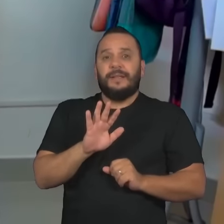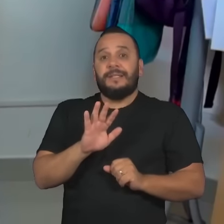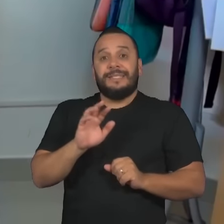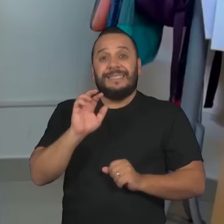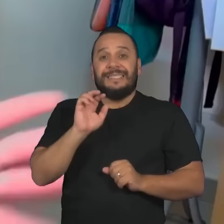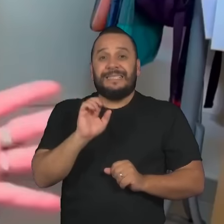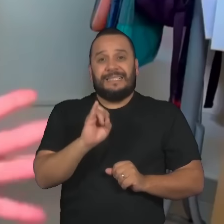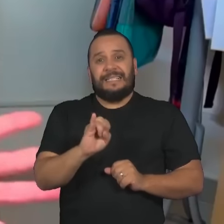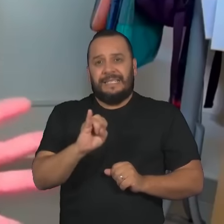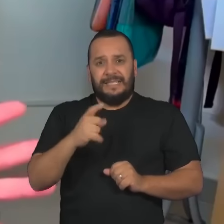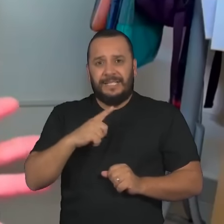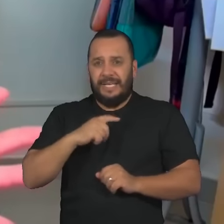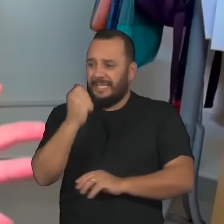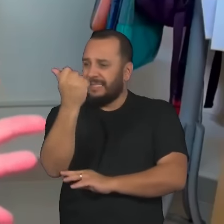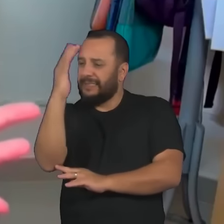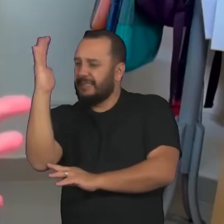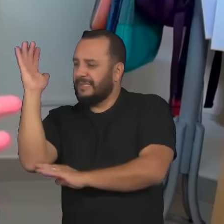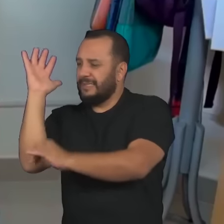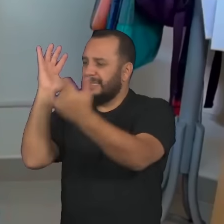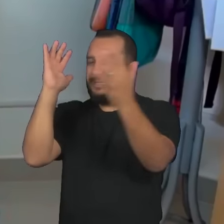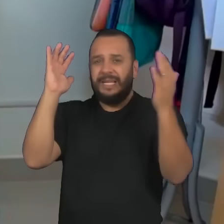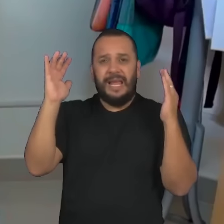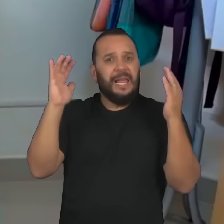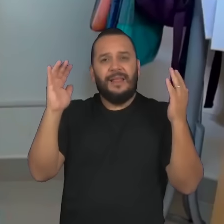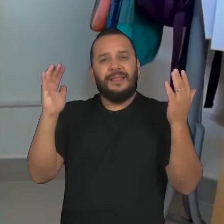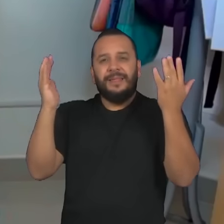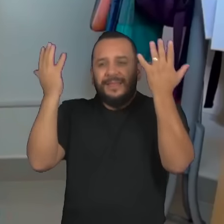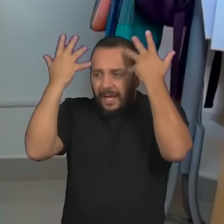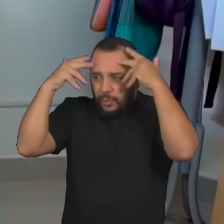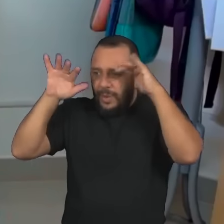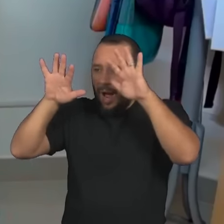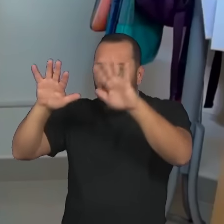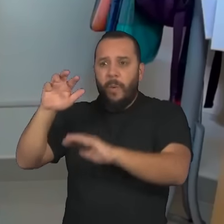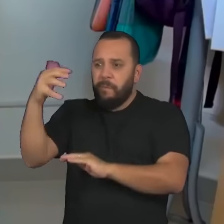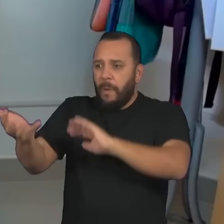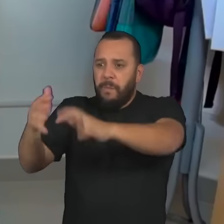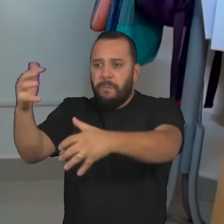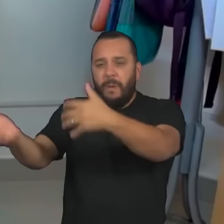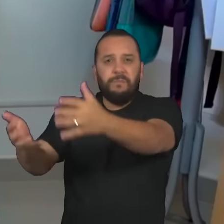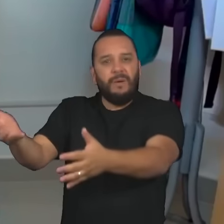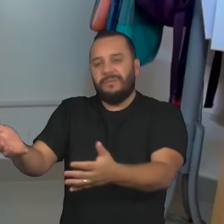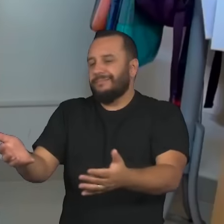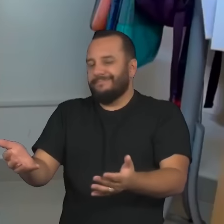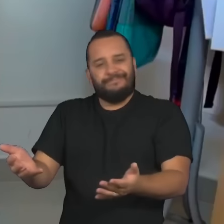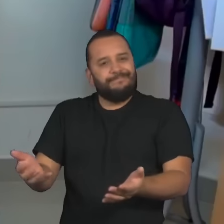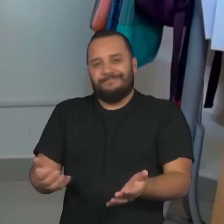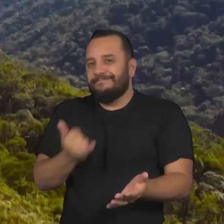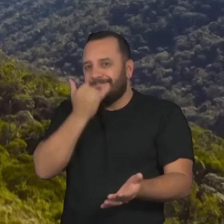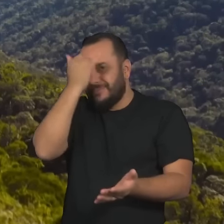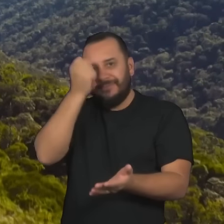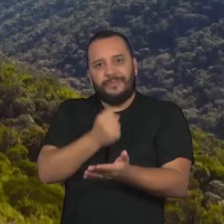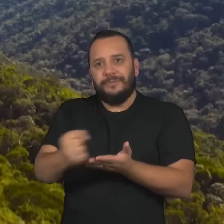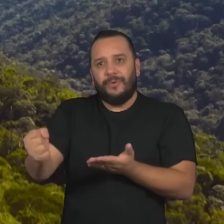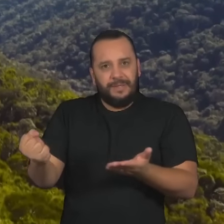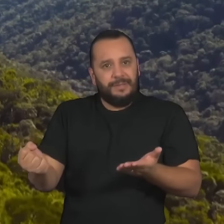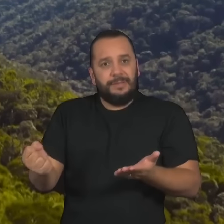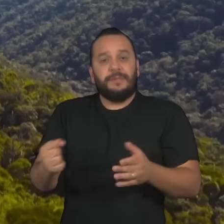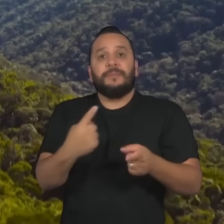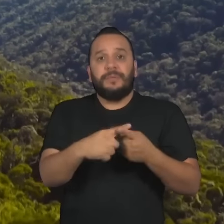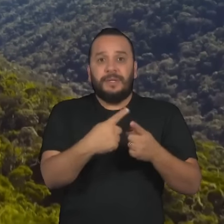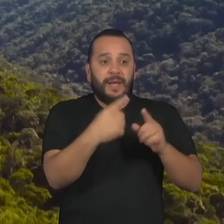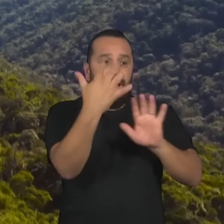perda da vegetação natural, né? Quem controla o clima são os ecossistemas. A